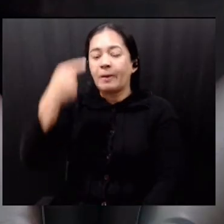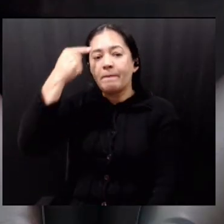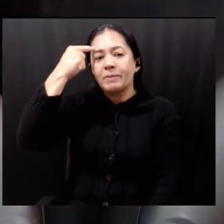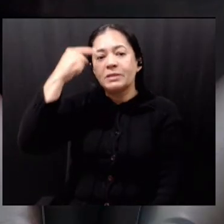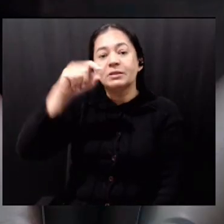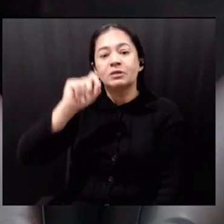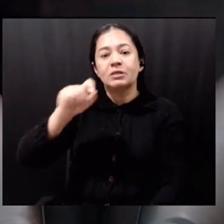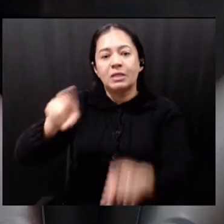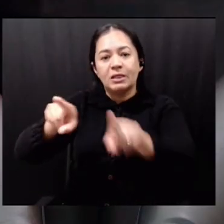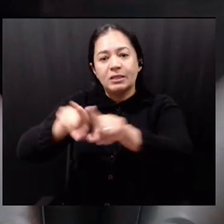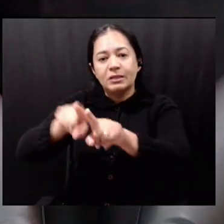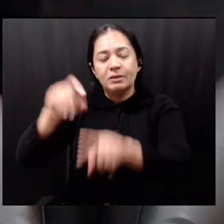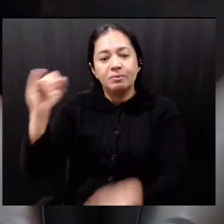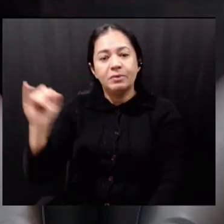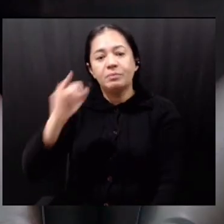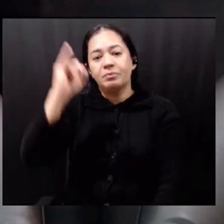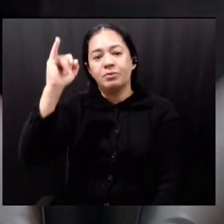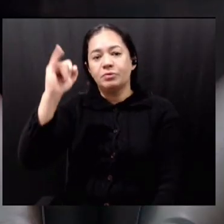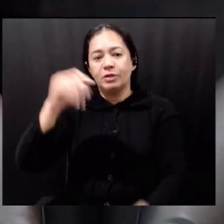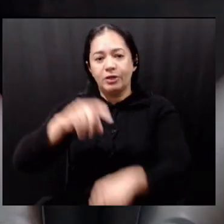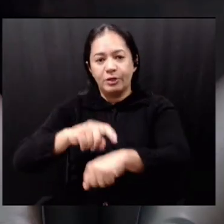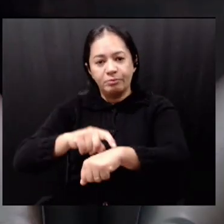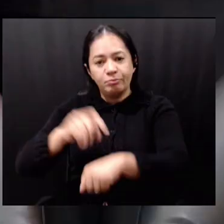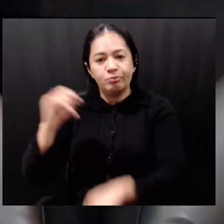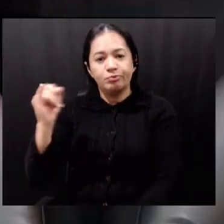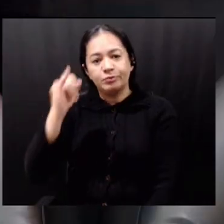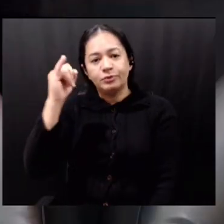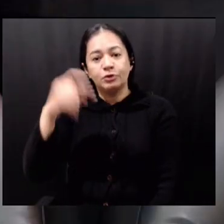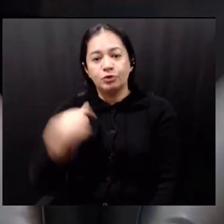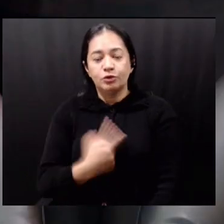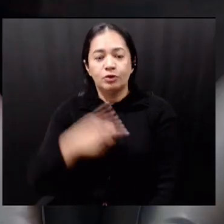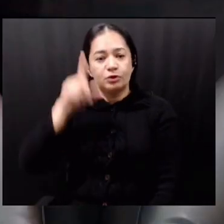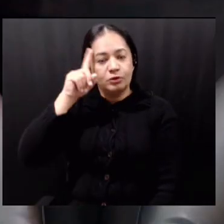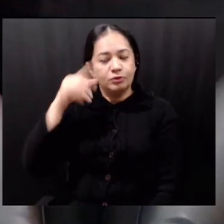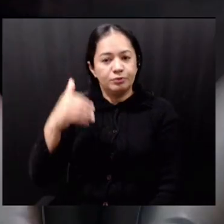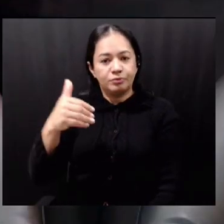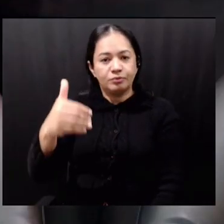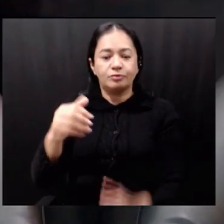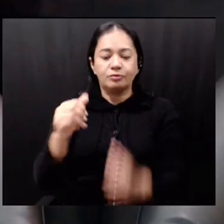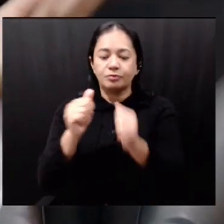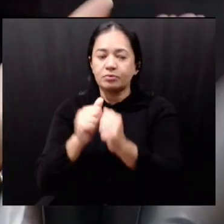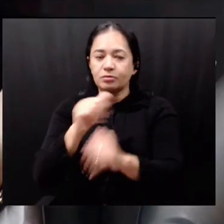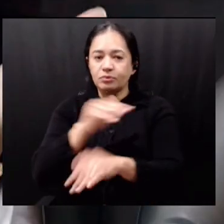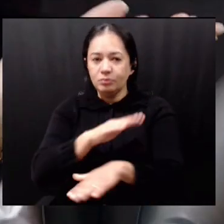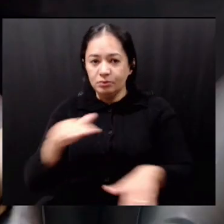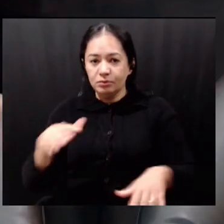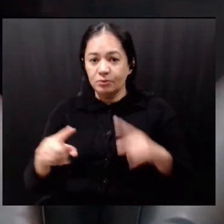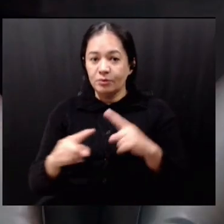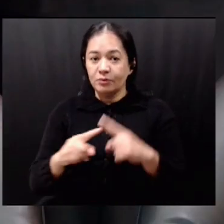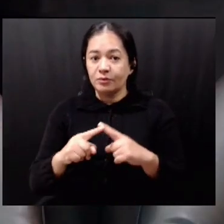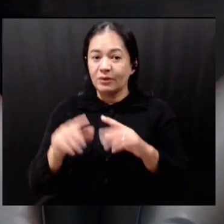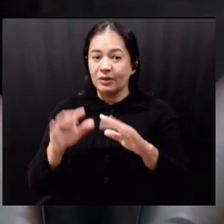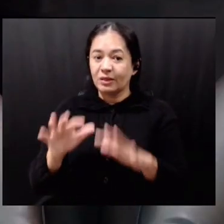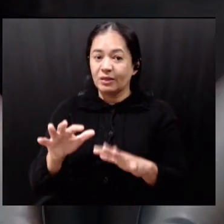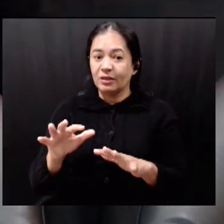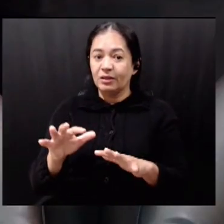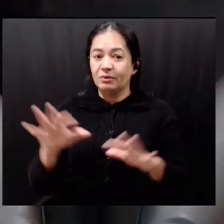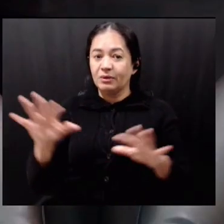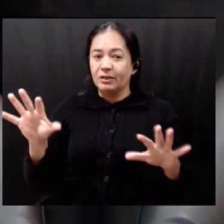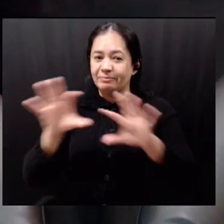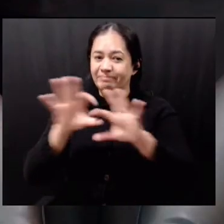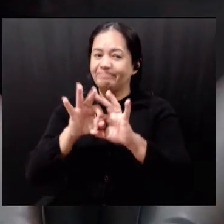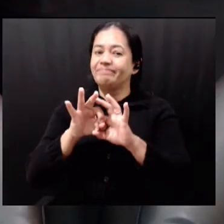importante, também é um momento importante do nosso dia a dia, ter esse tempo com a criança. Porque isso cria laços, como você comentou no início,